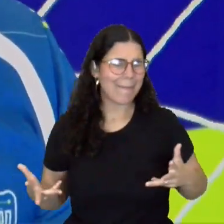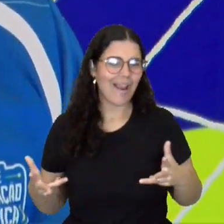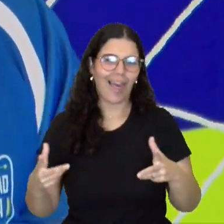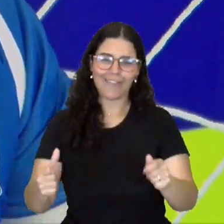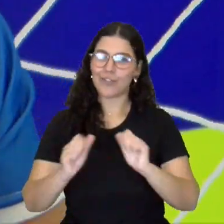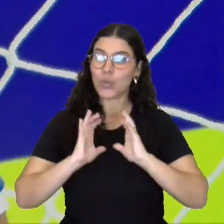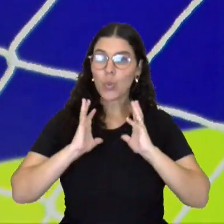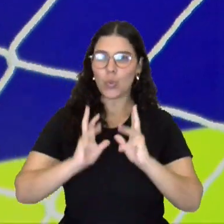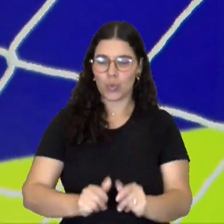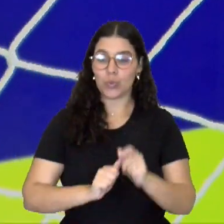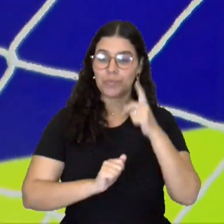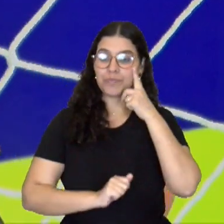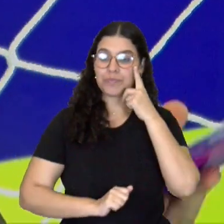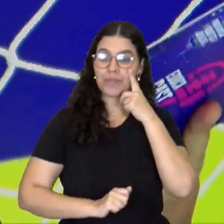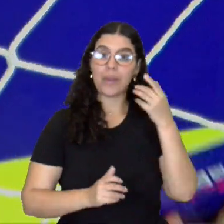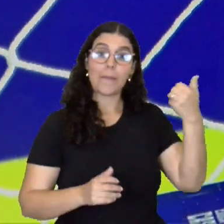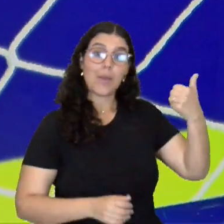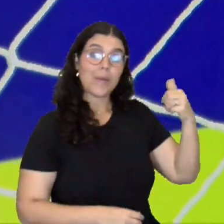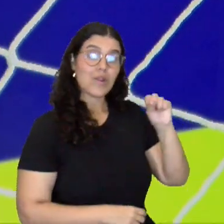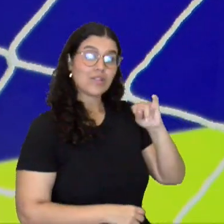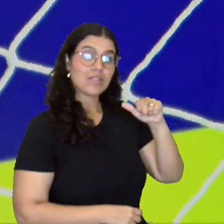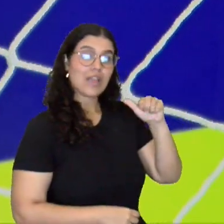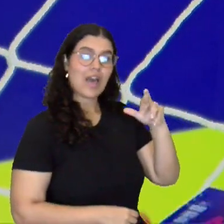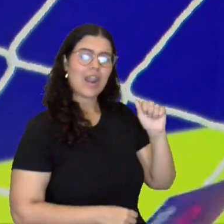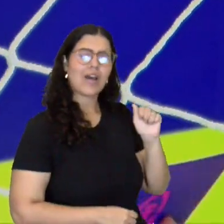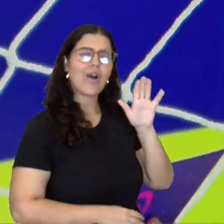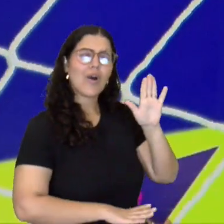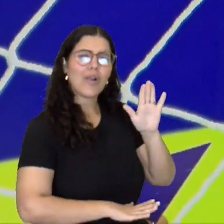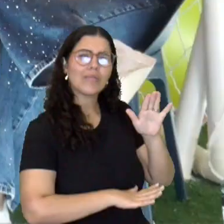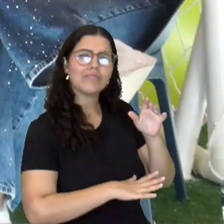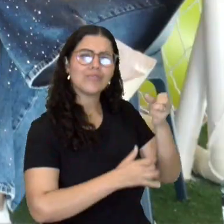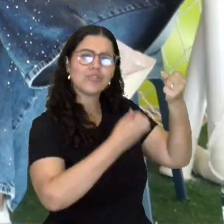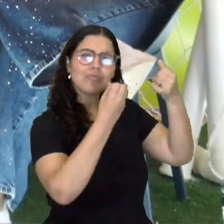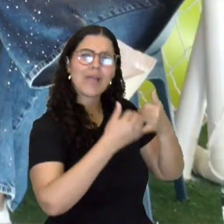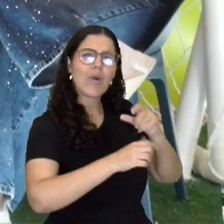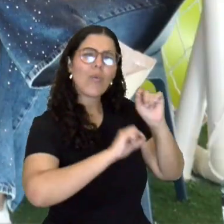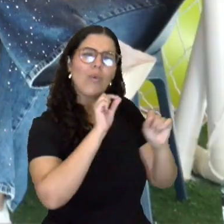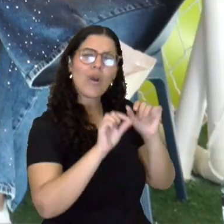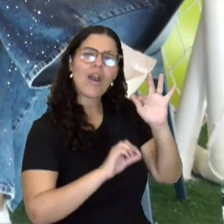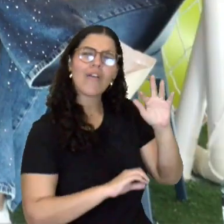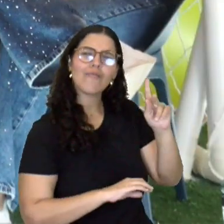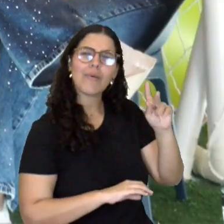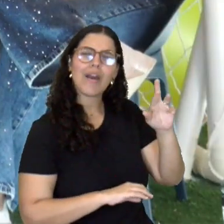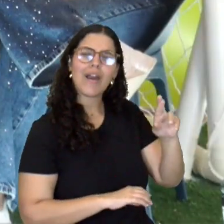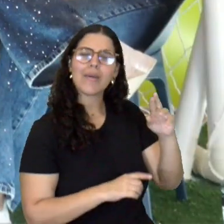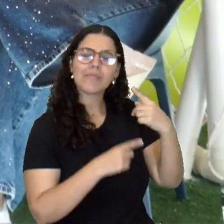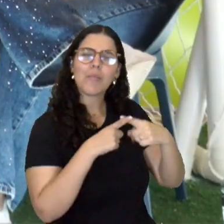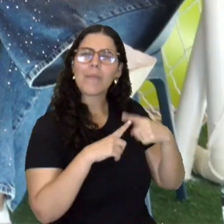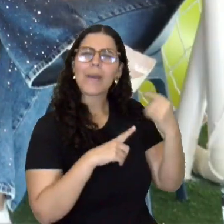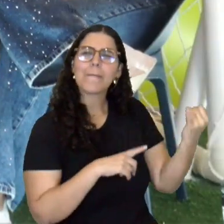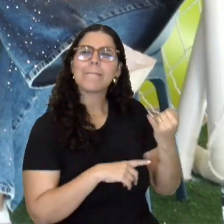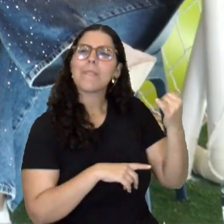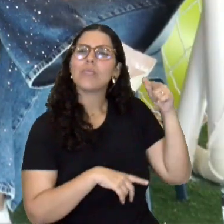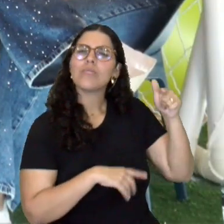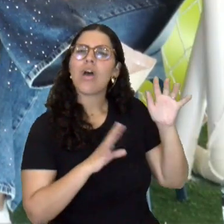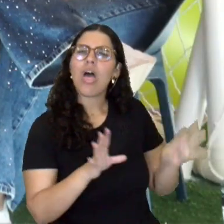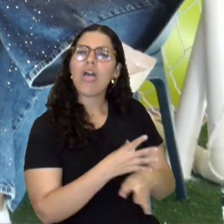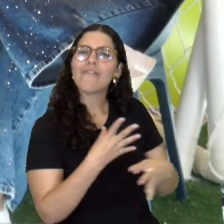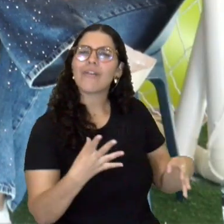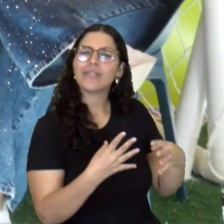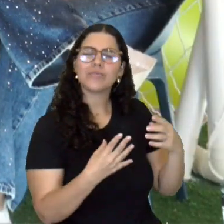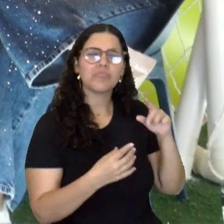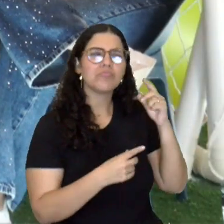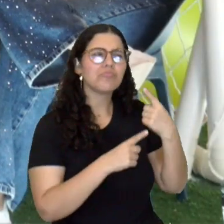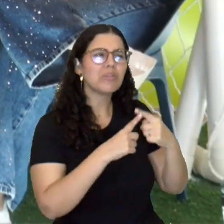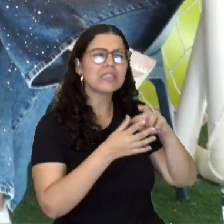Sinara, para começar, o que é esse festival de programação e robótica e qual a importância de realizar um evento como esse aqui para a rede,